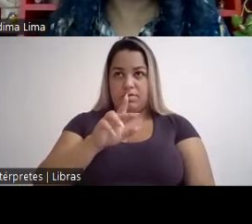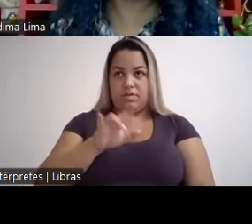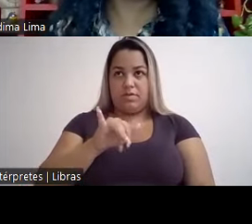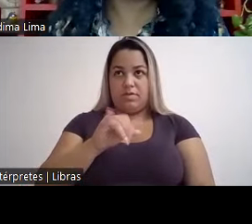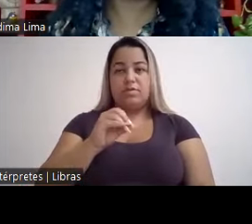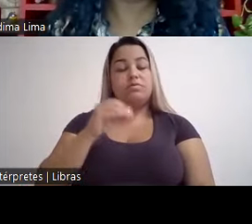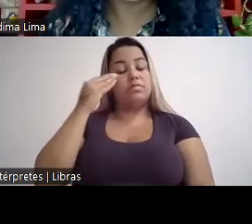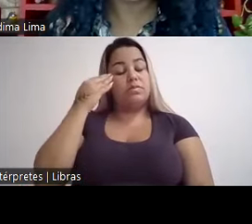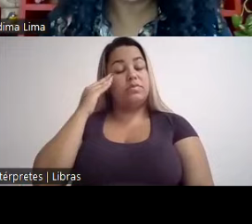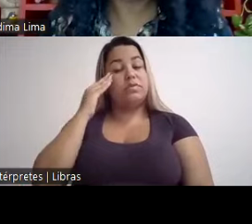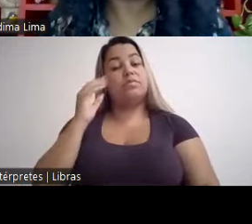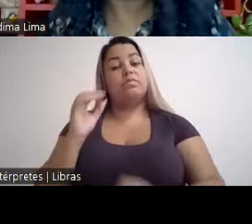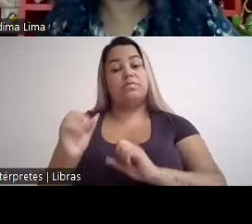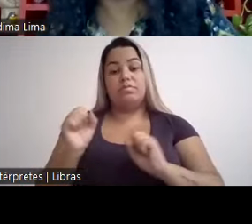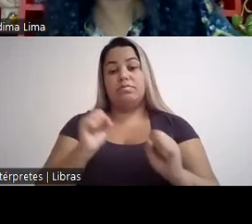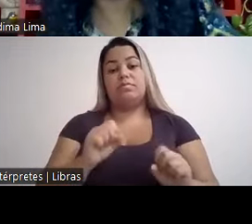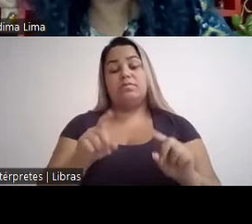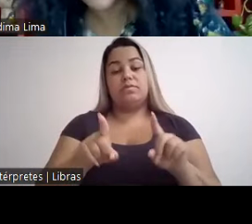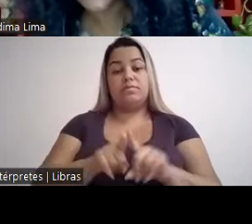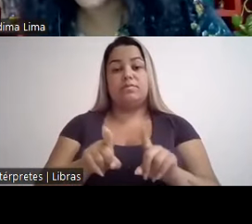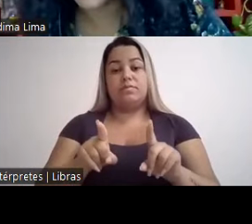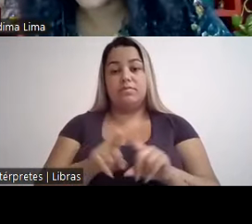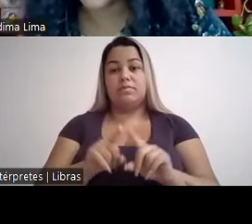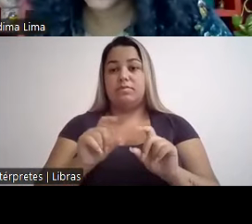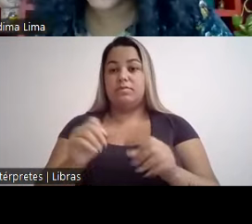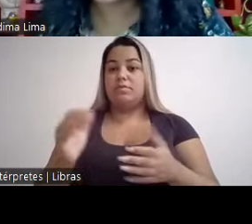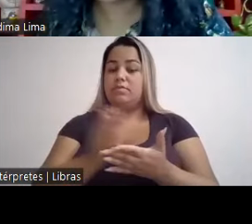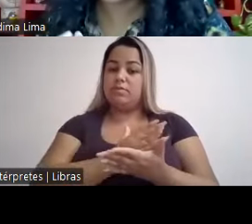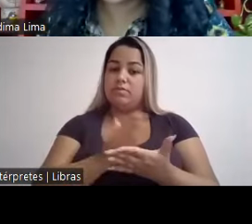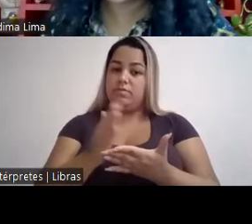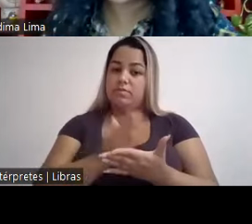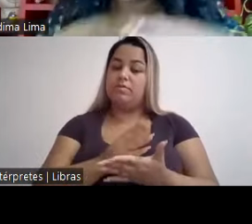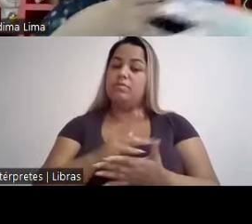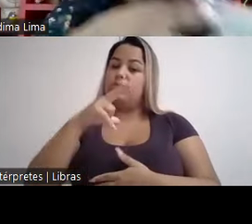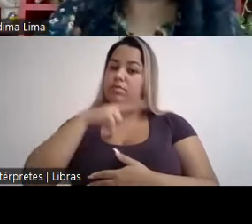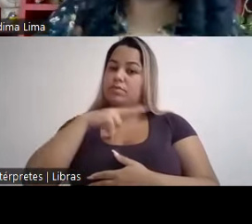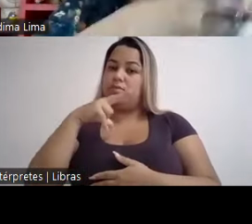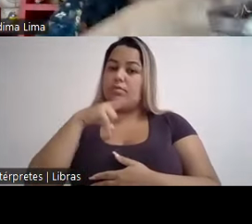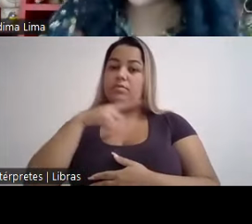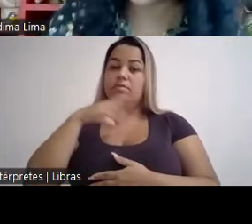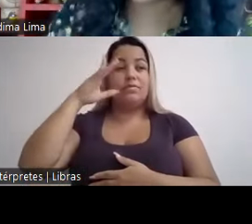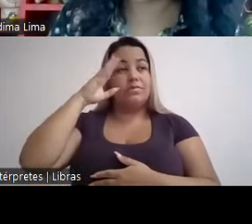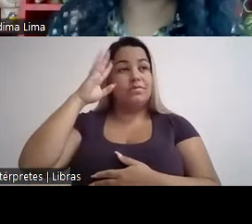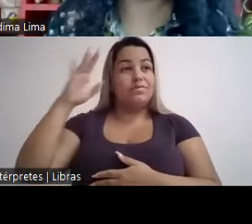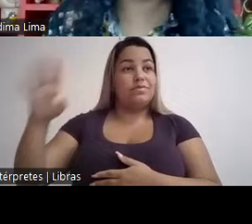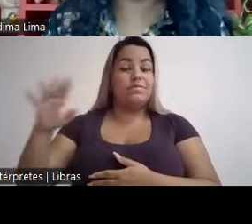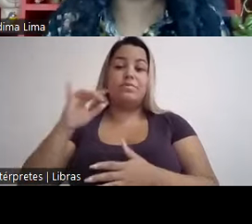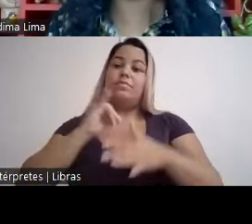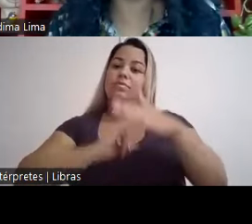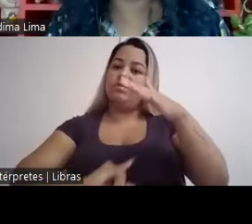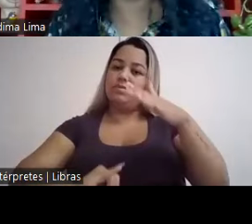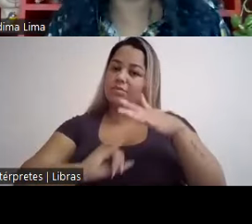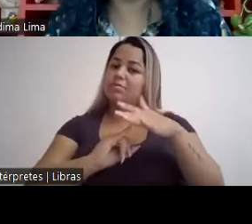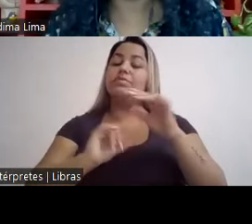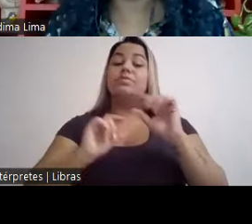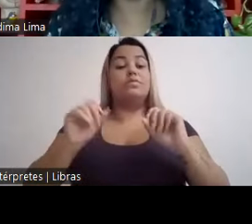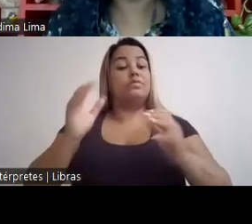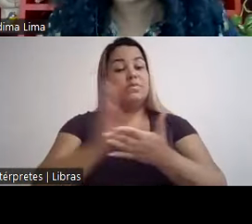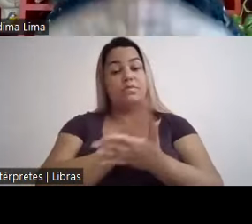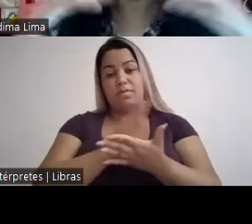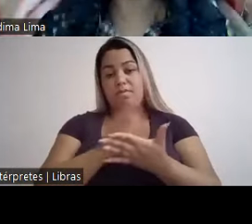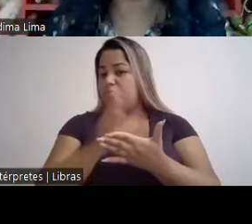que eu poderia estar alimentando também alguns sonhos particulares ao invés de sonhos institucionais, e sonhos que, de alguma maneira,